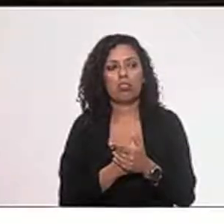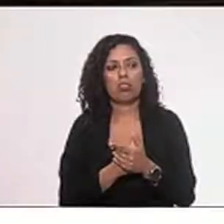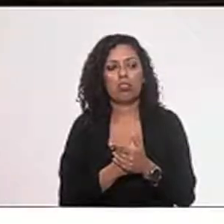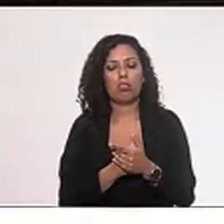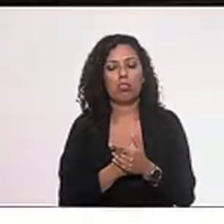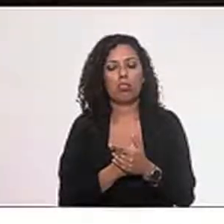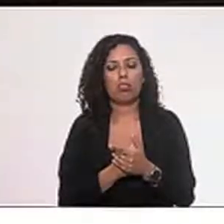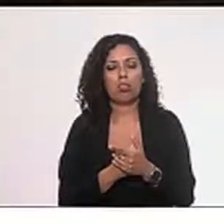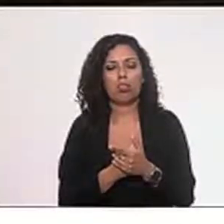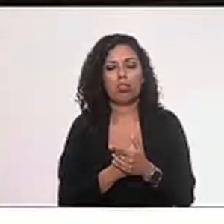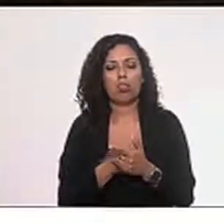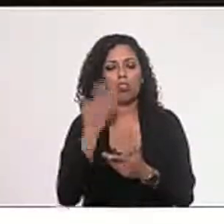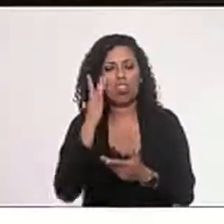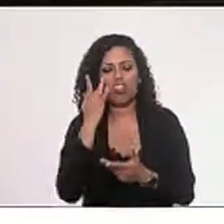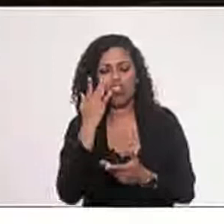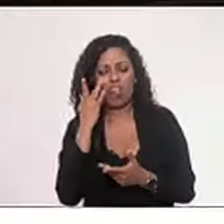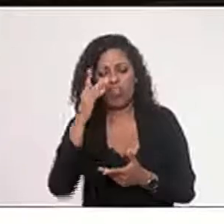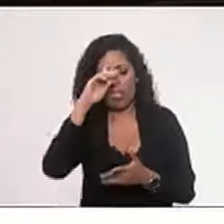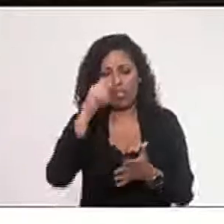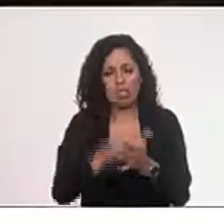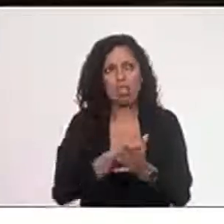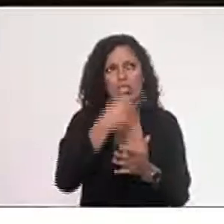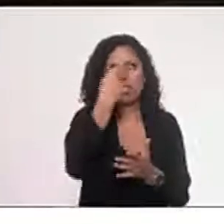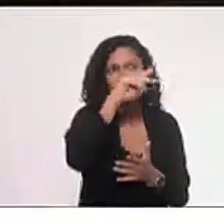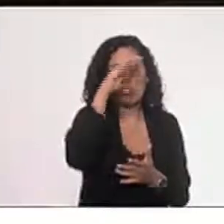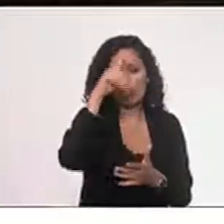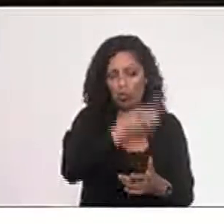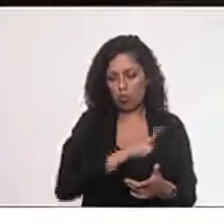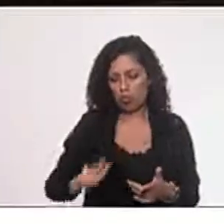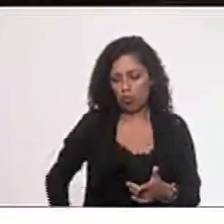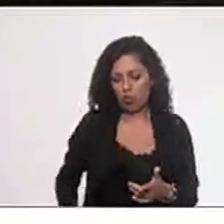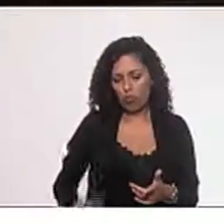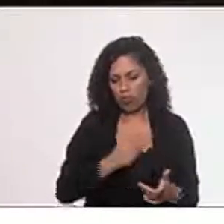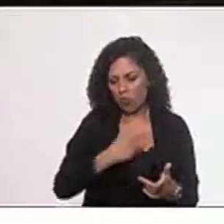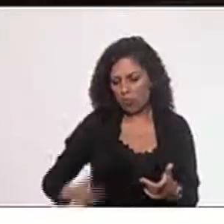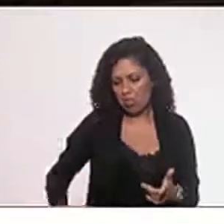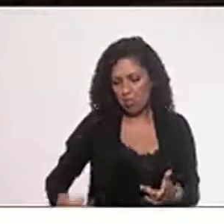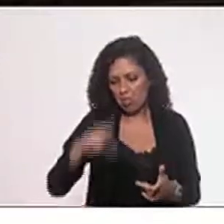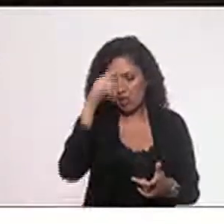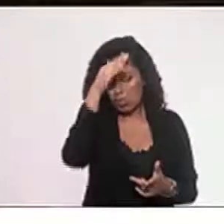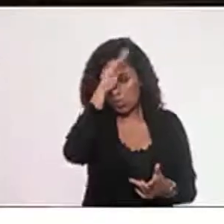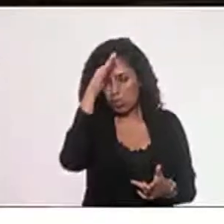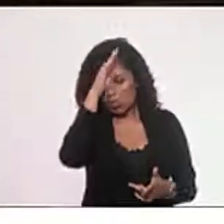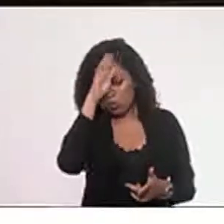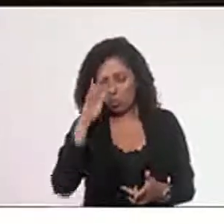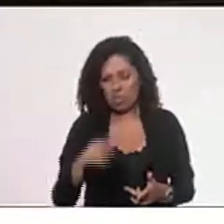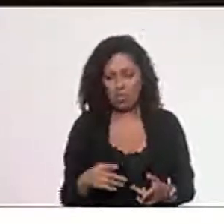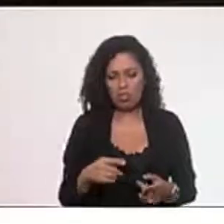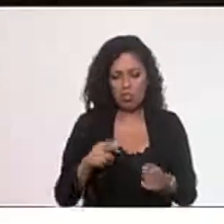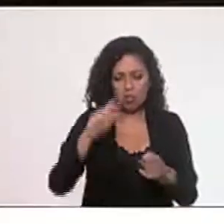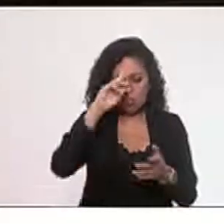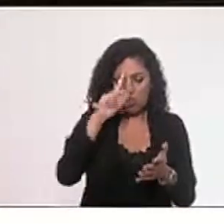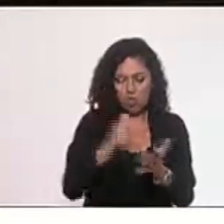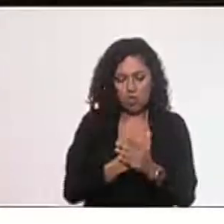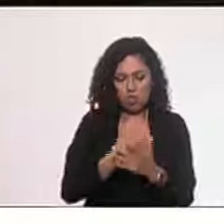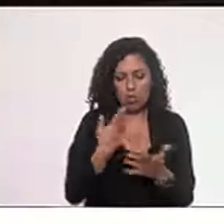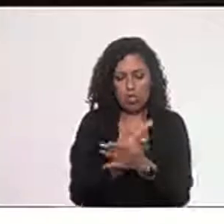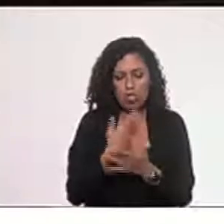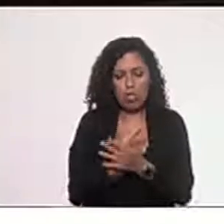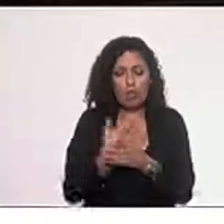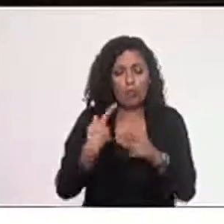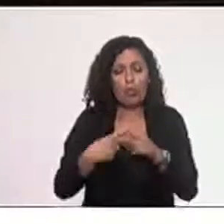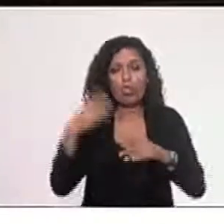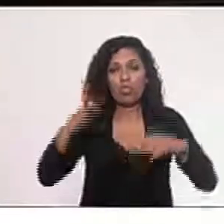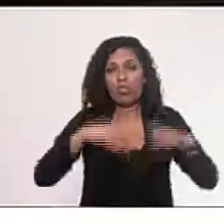um certo desconhecimento por parte do governo federal em relação ao caráter estratégico dessas instituições